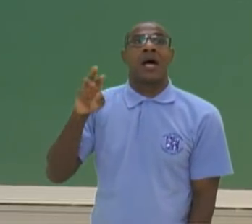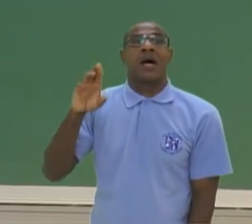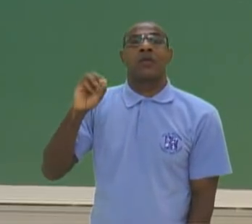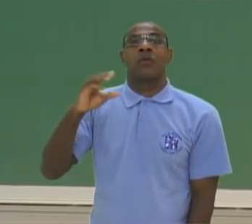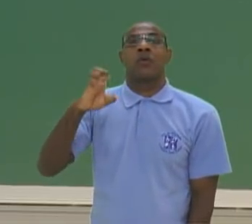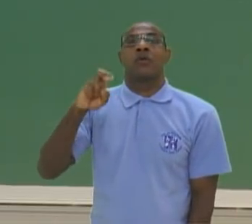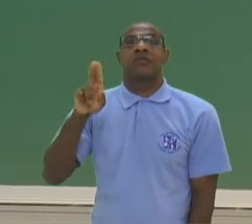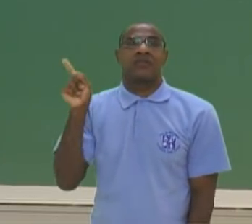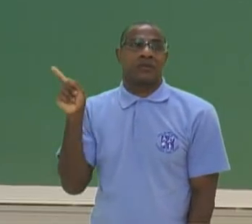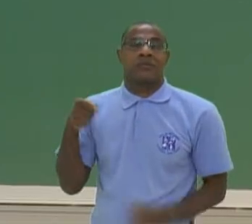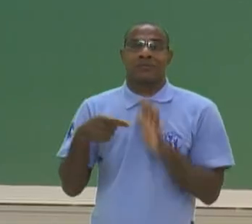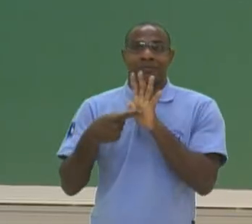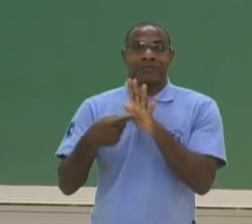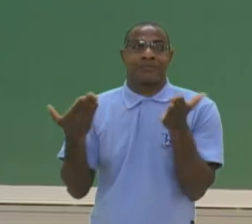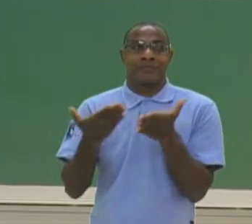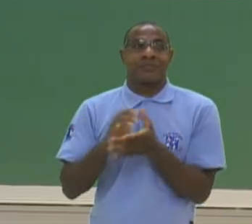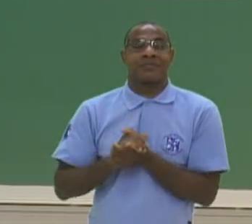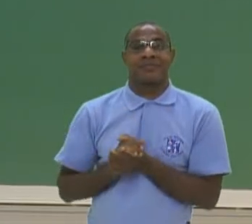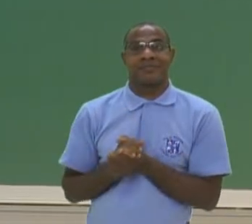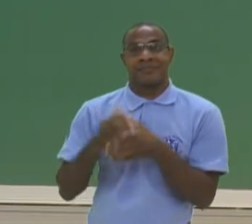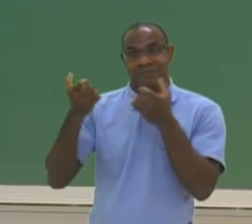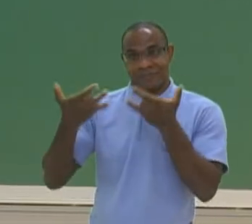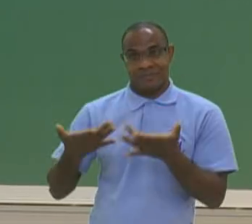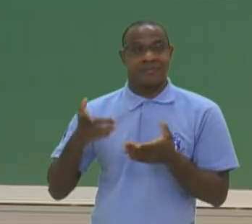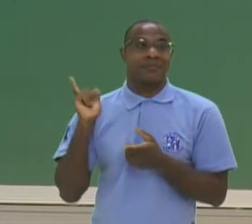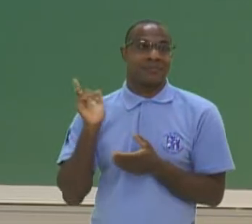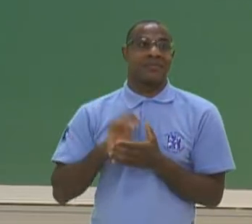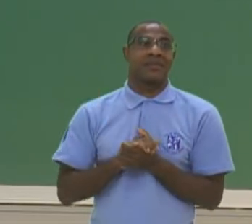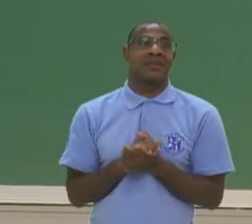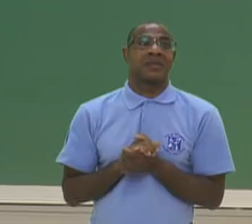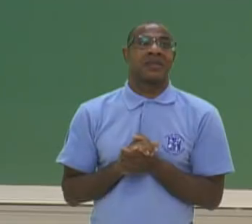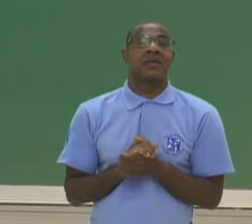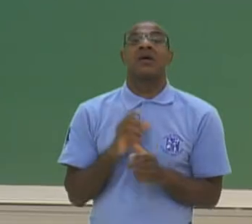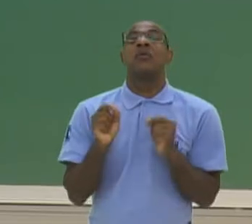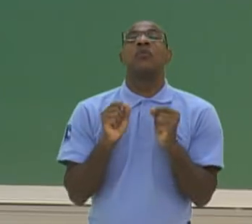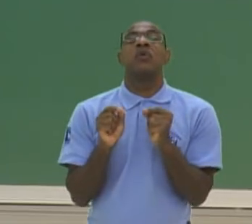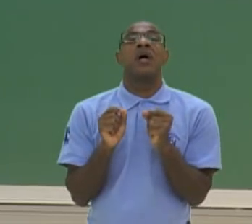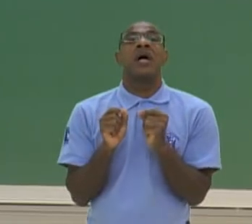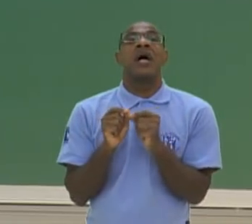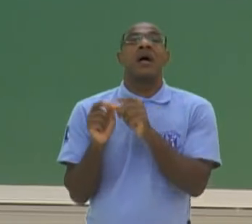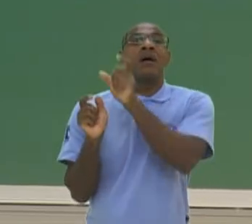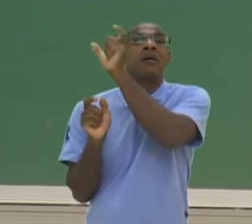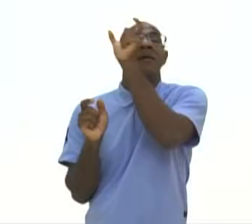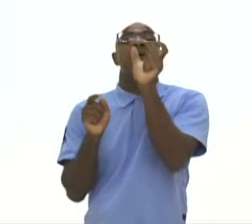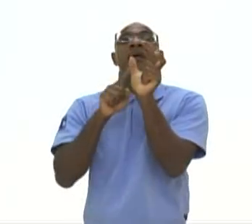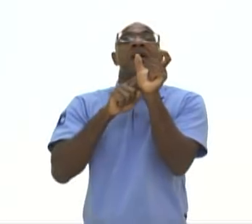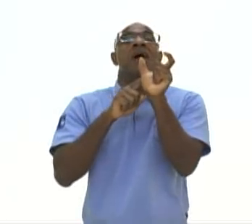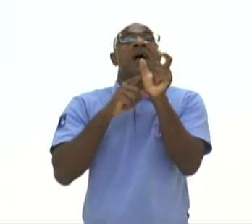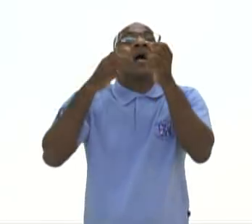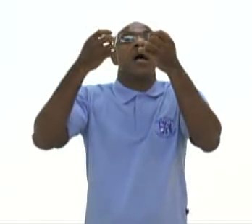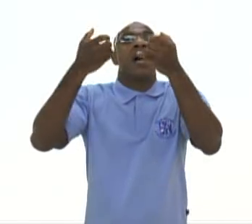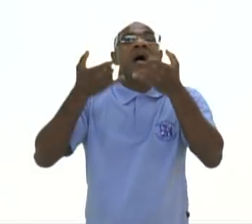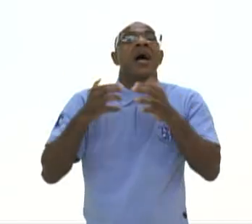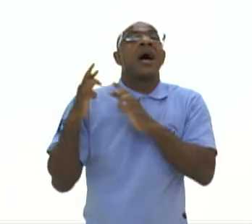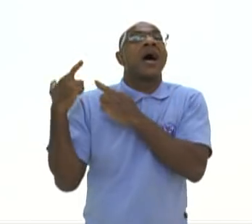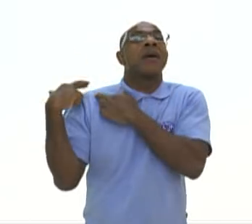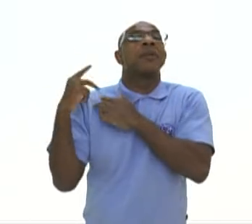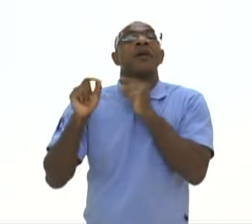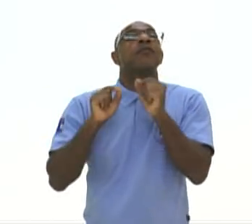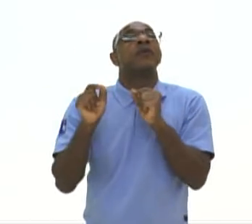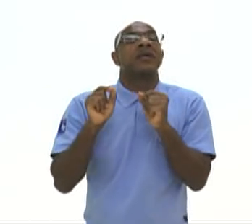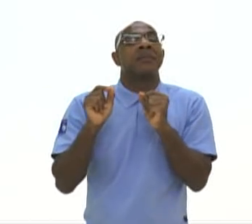flor que a gente tem na aula de hoje. O androceu, ele é o órgão responsável pela produção de